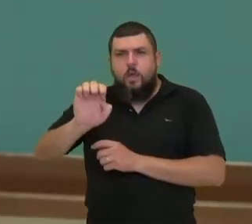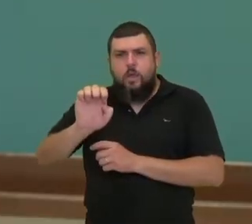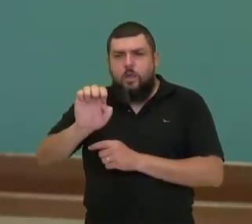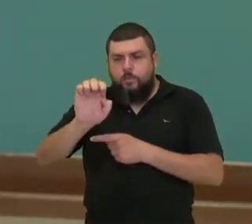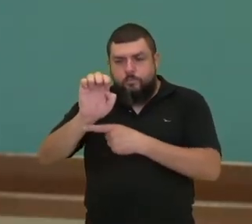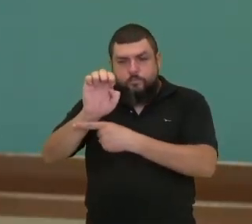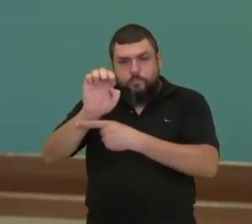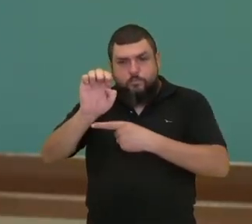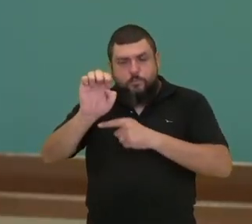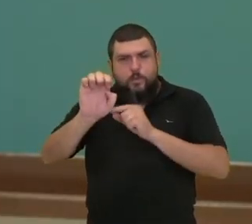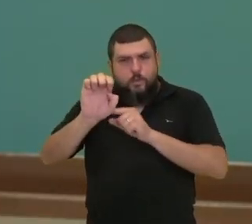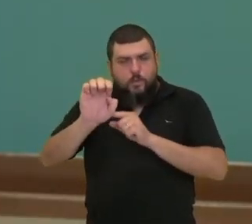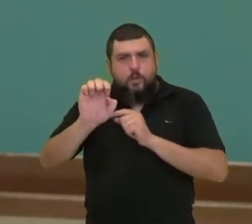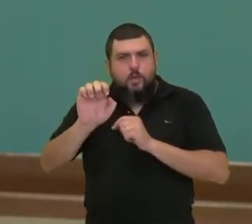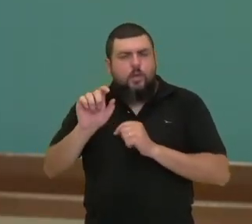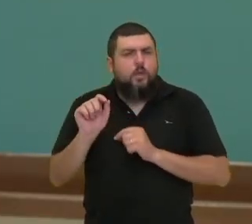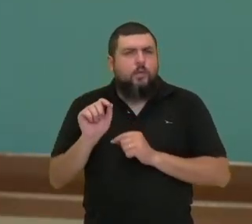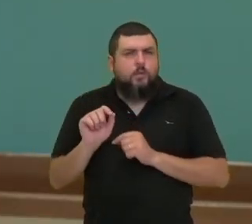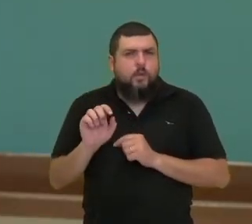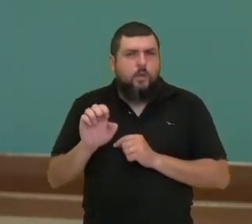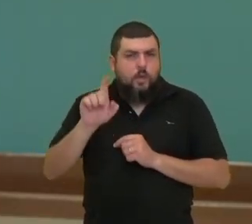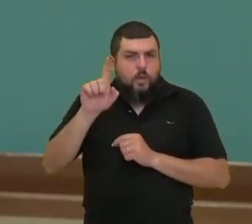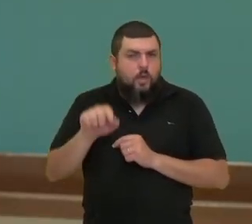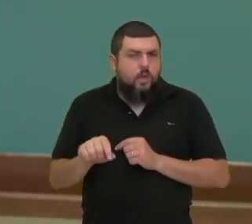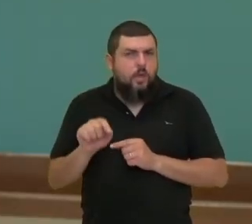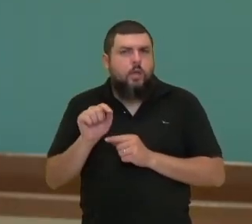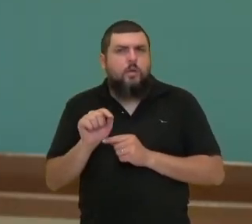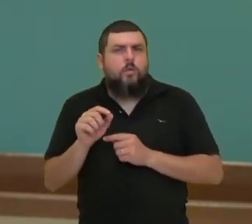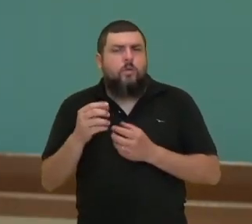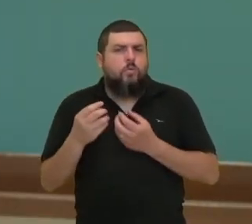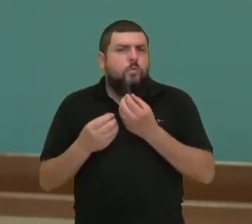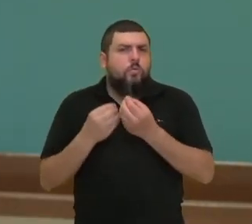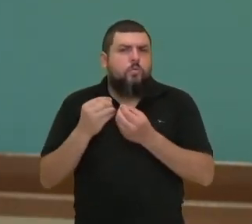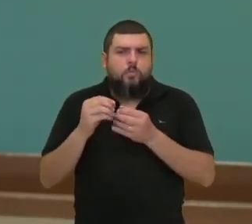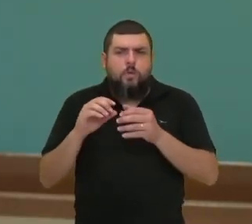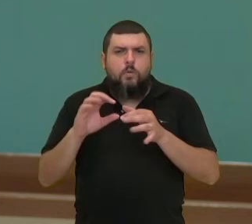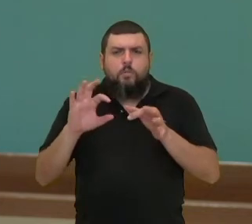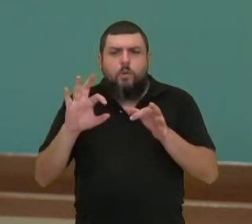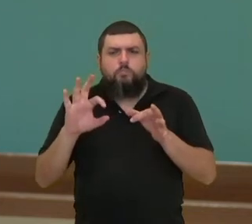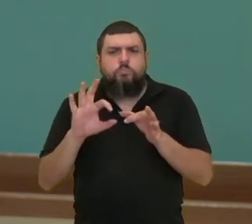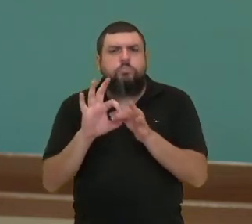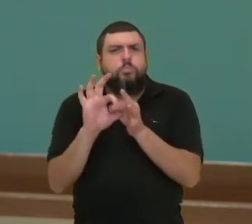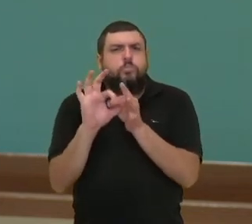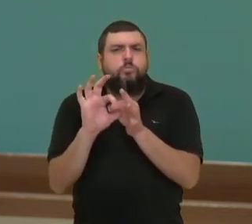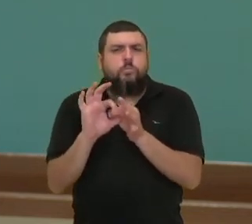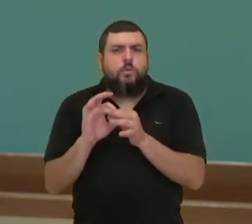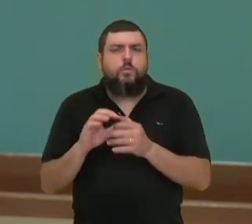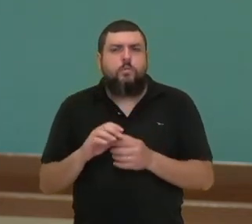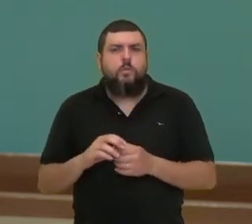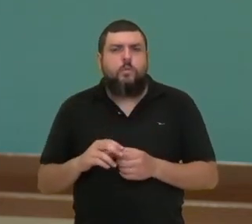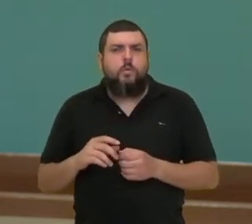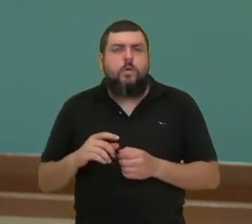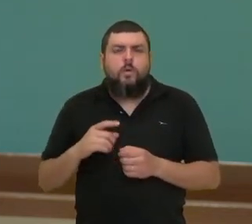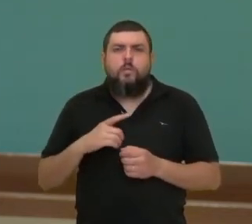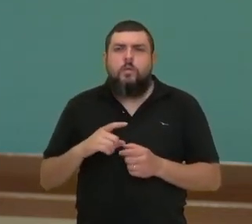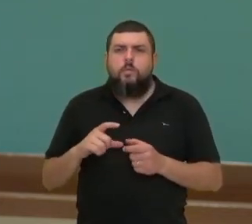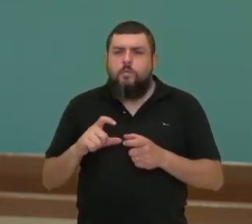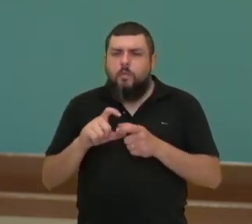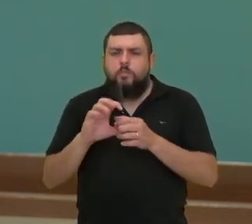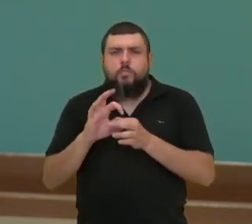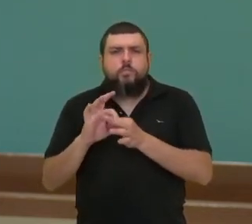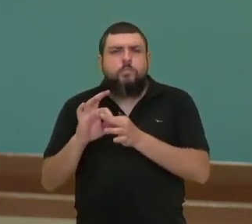termos? E é uma locução coordenativa, uma conjunção coordenativa, está ligando duas